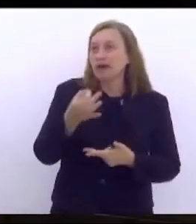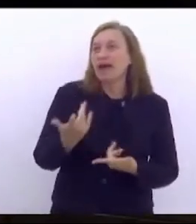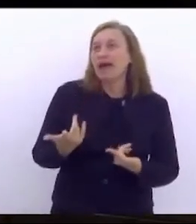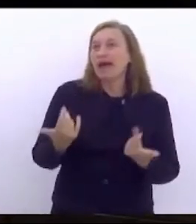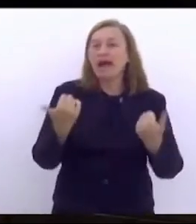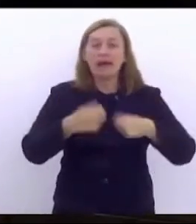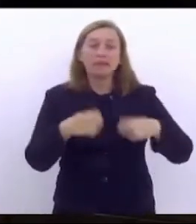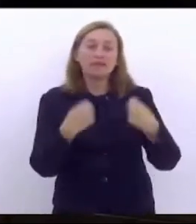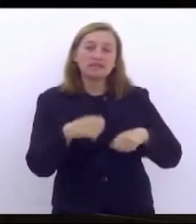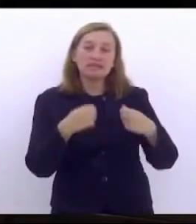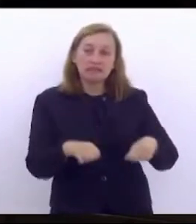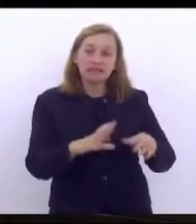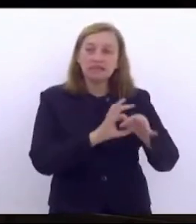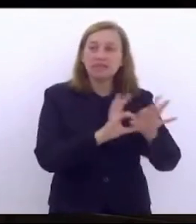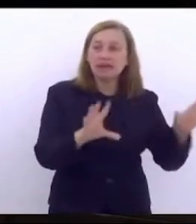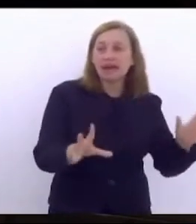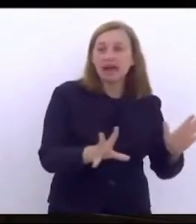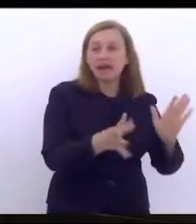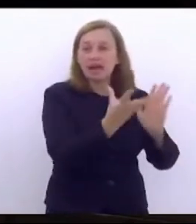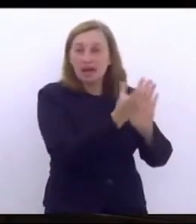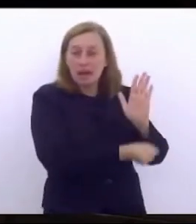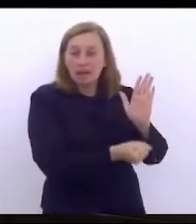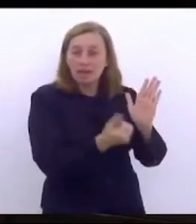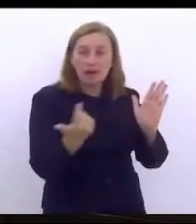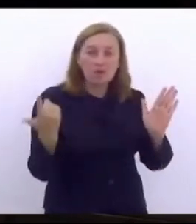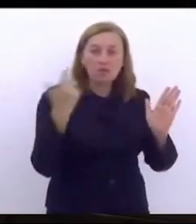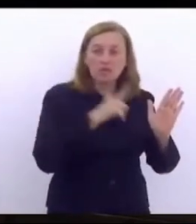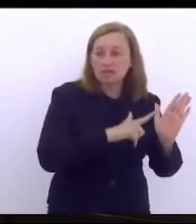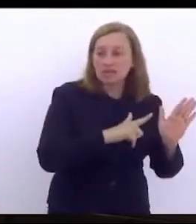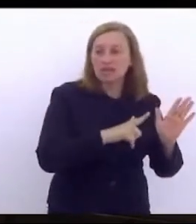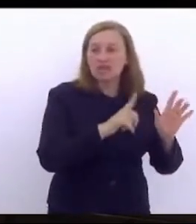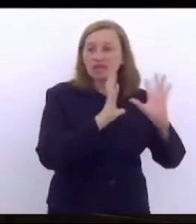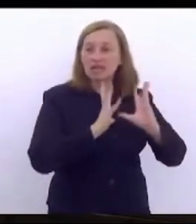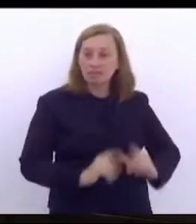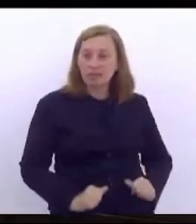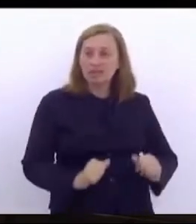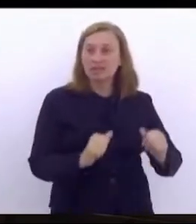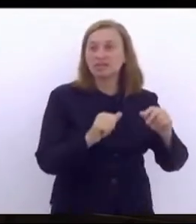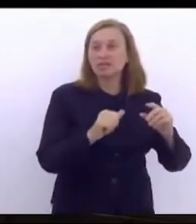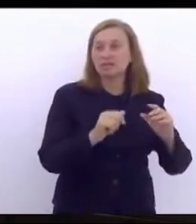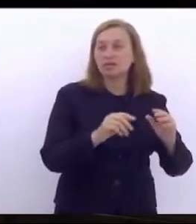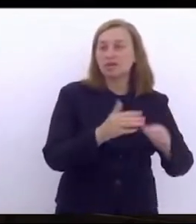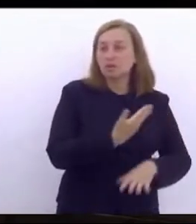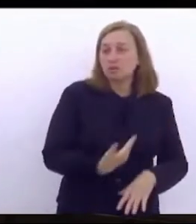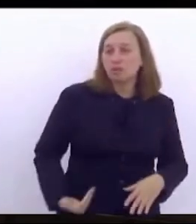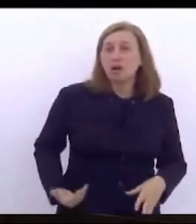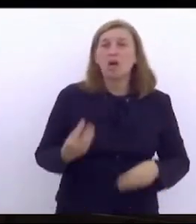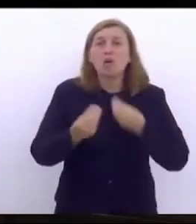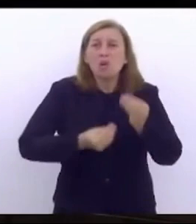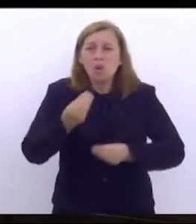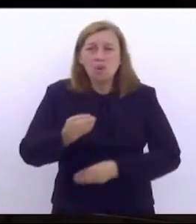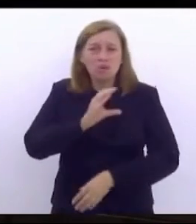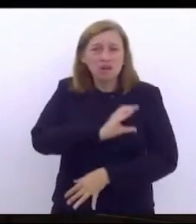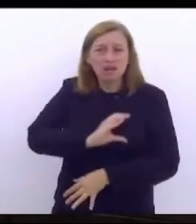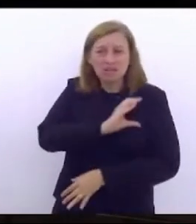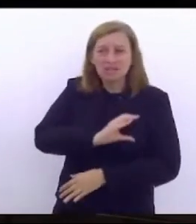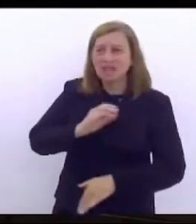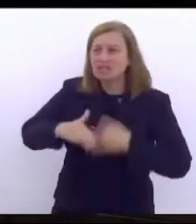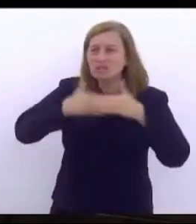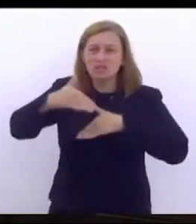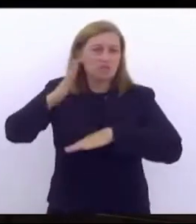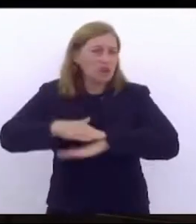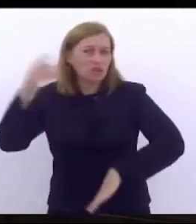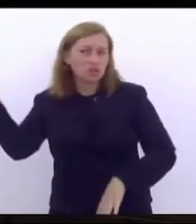legalizar para gerir o problema de saúde pública. Vai gerir como? O Canadá, um país muito mais desenvolvido que o Brasil, em termos tecnológicos e